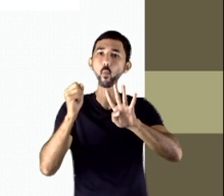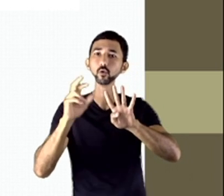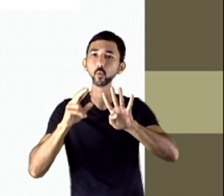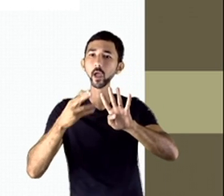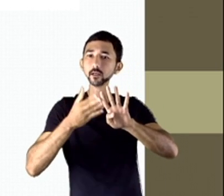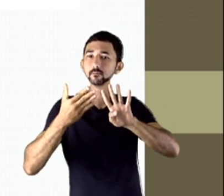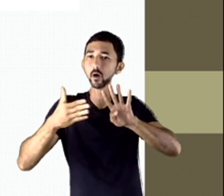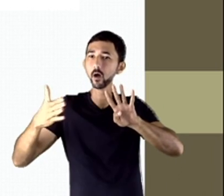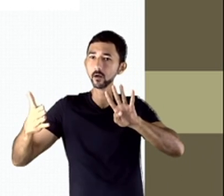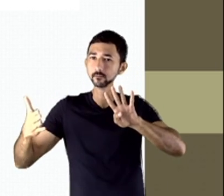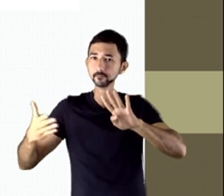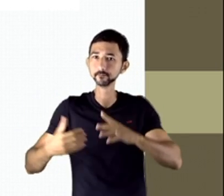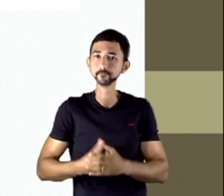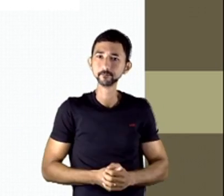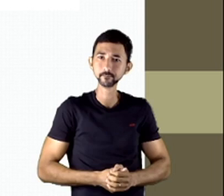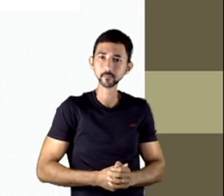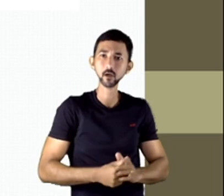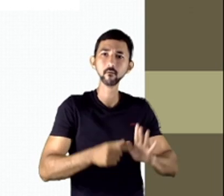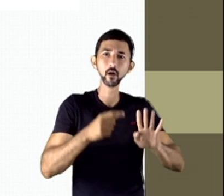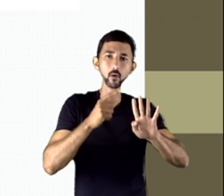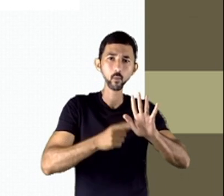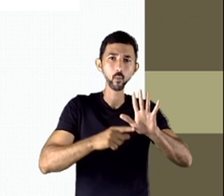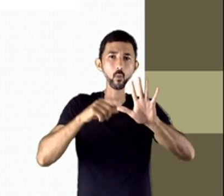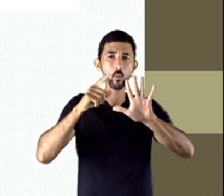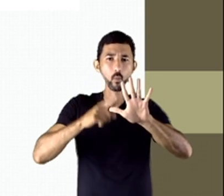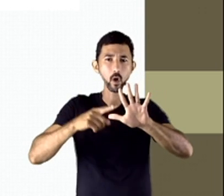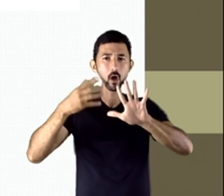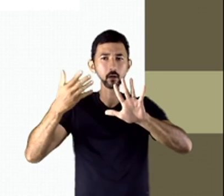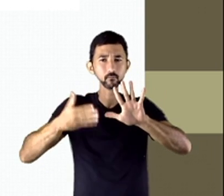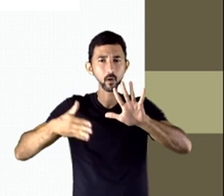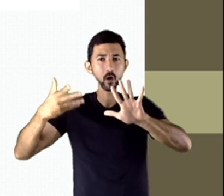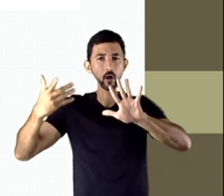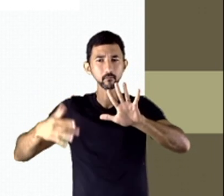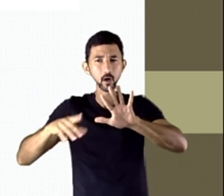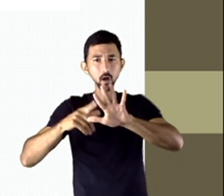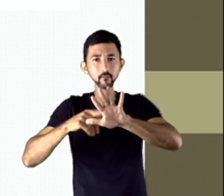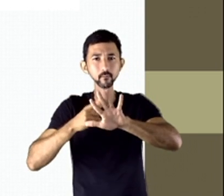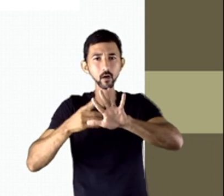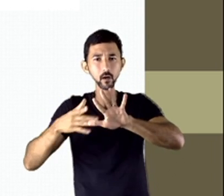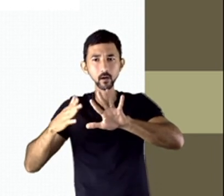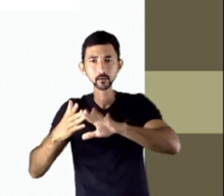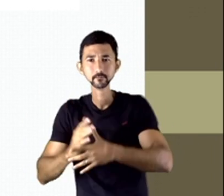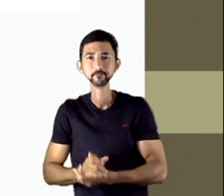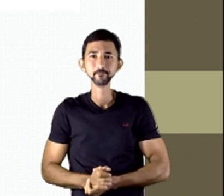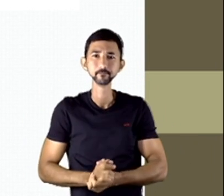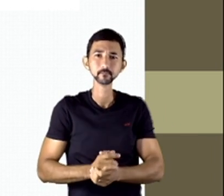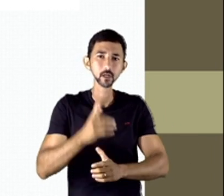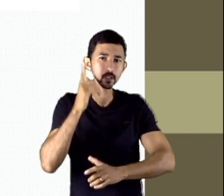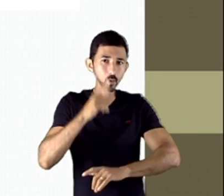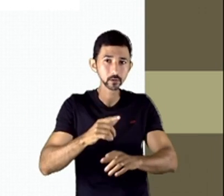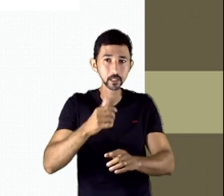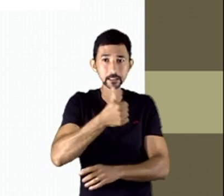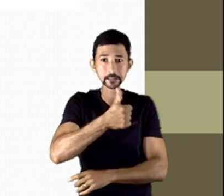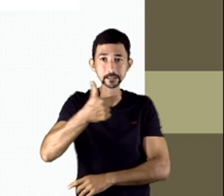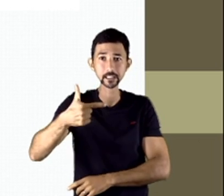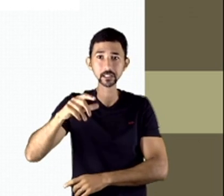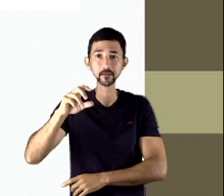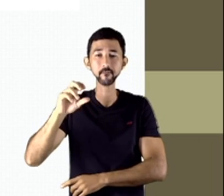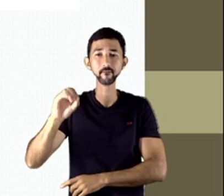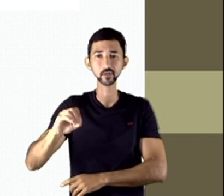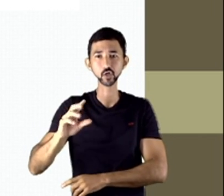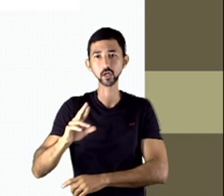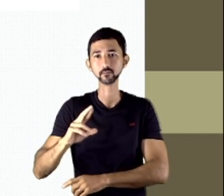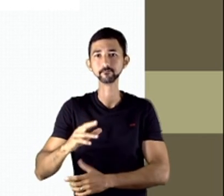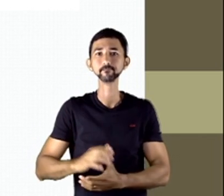assim por diante. Então você vai contando, até chegar aos 120. Se